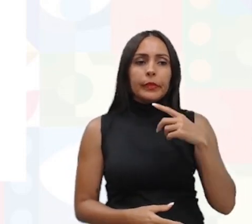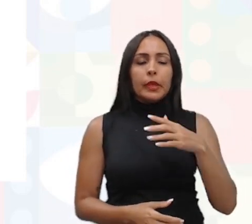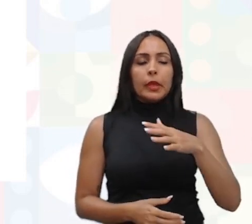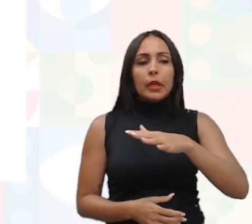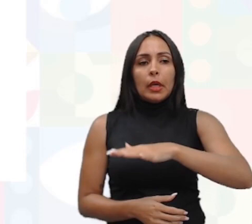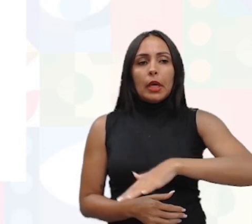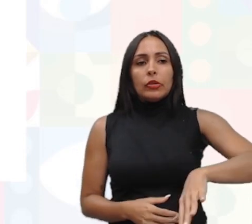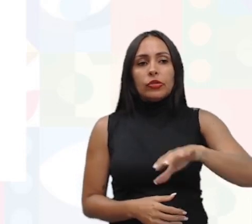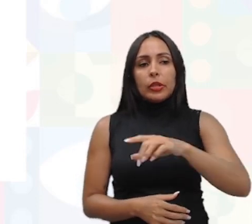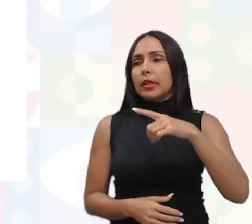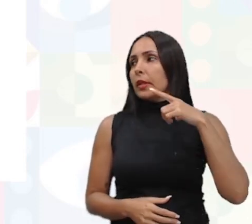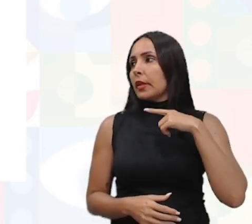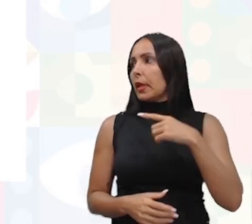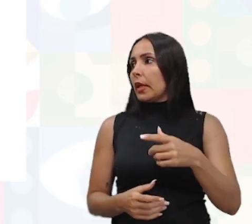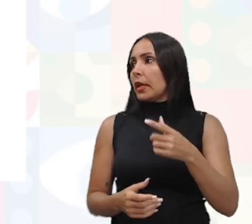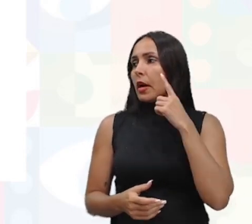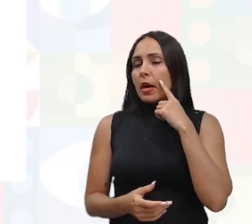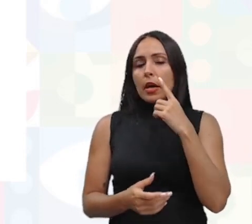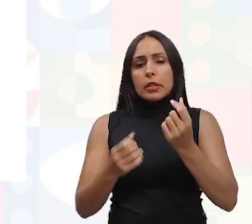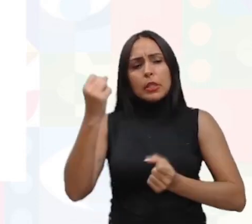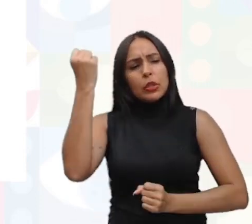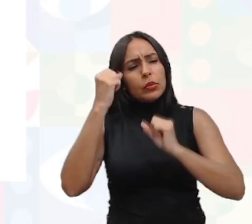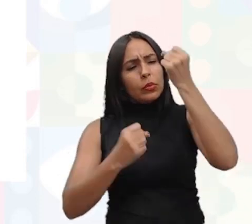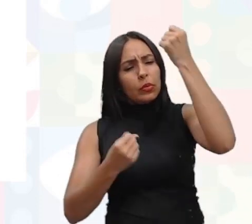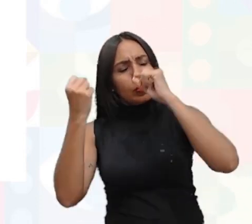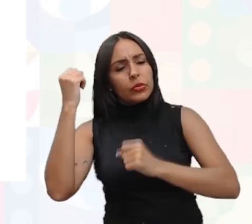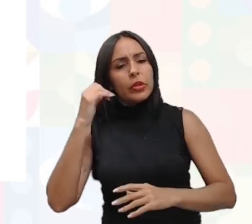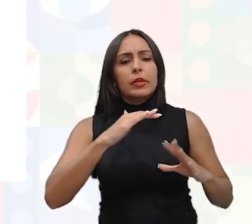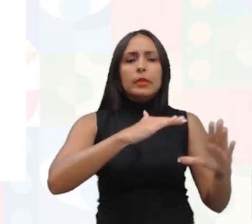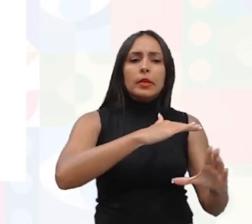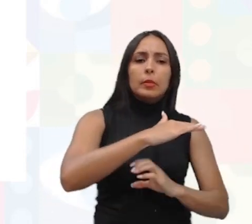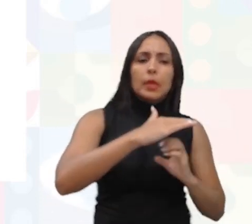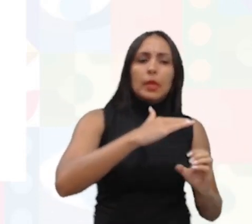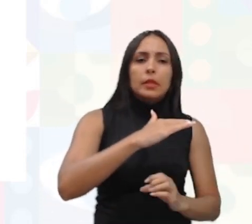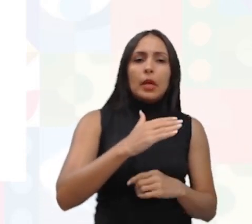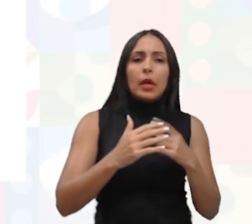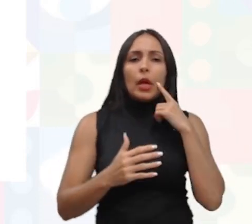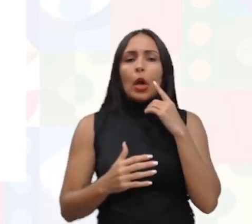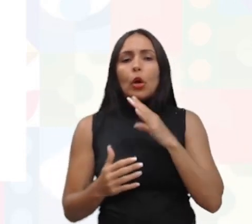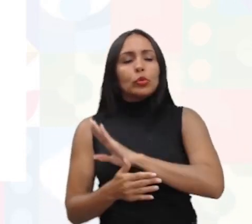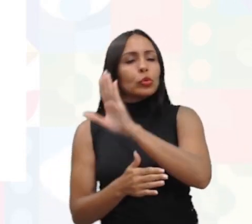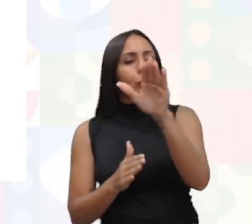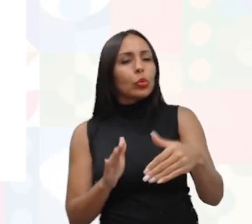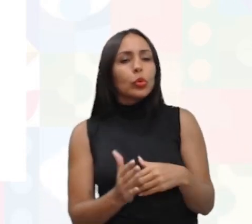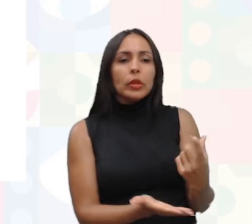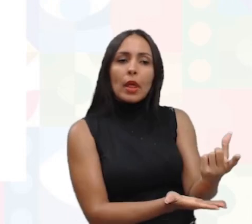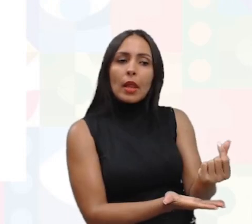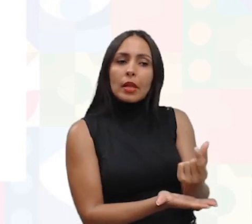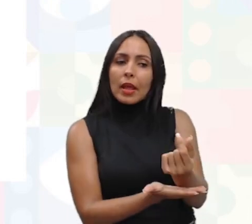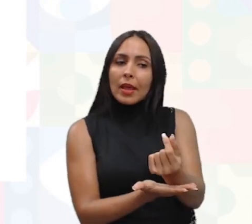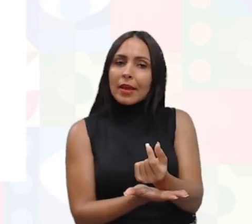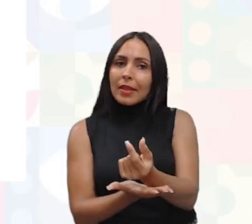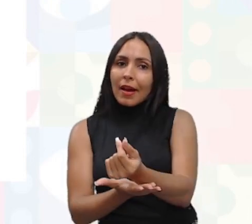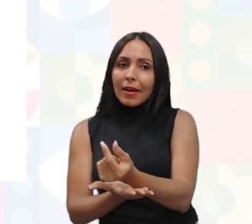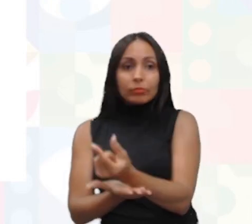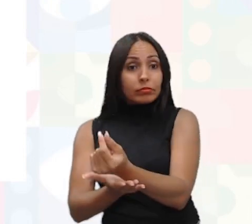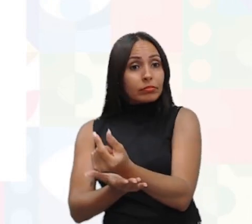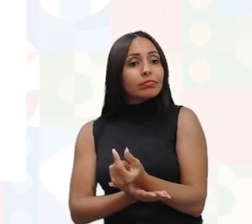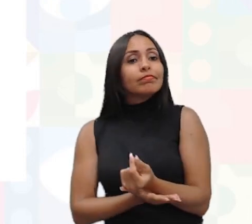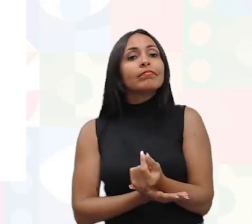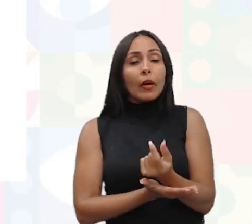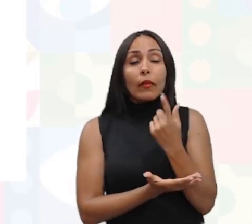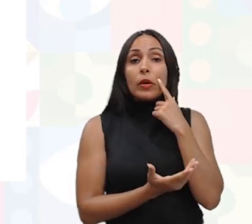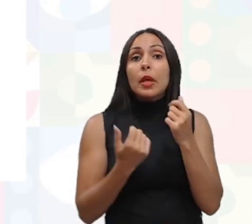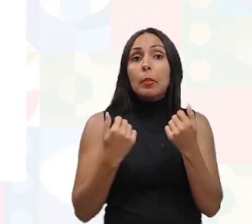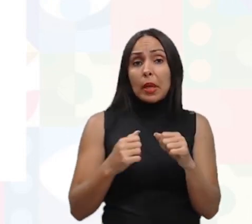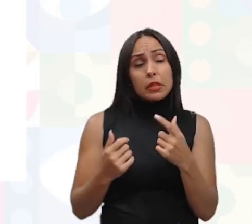tem as empresas, as indústrias, tudo que gera renda. Um exemplo claro disso, você abrir um empreendimento, você precisa ter